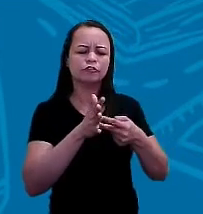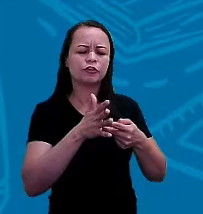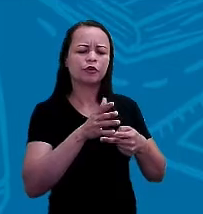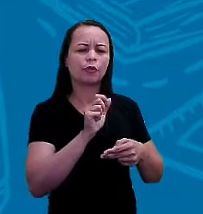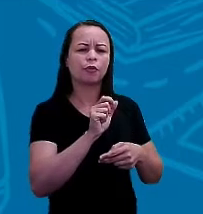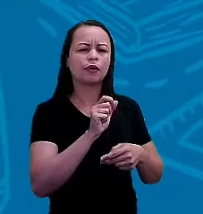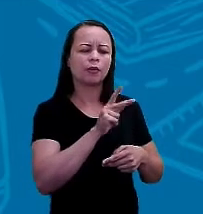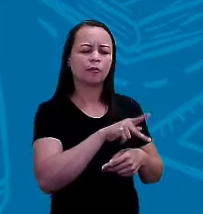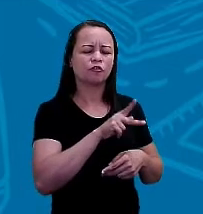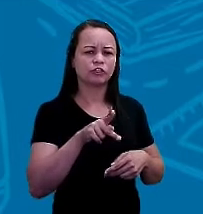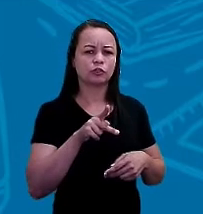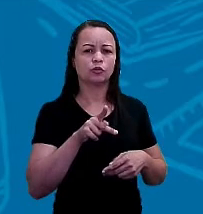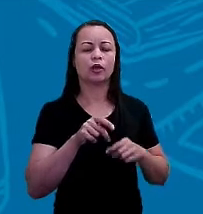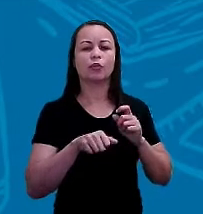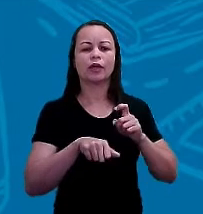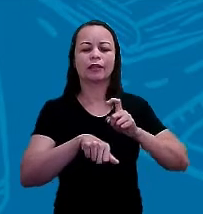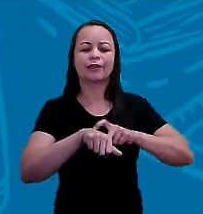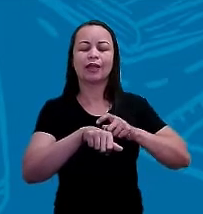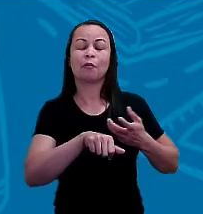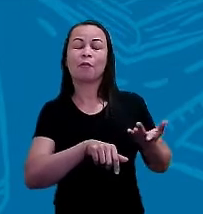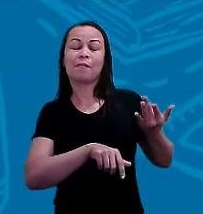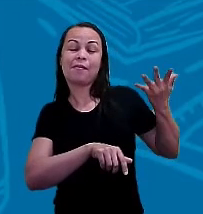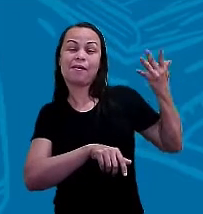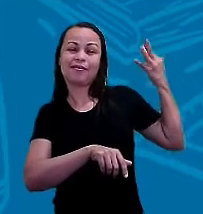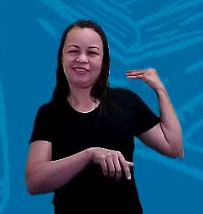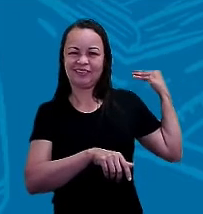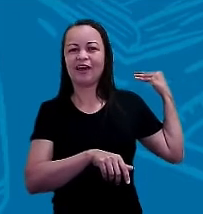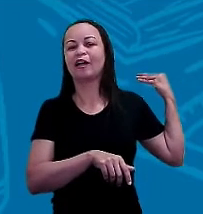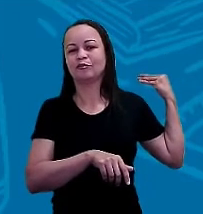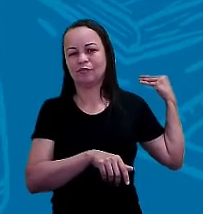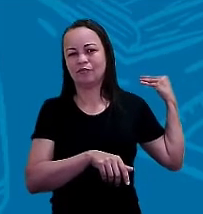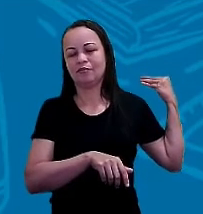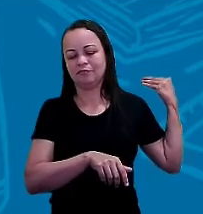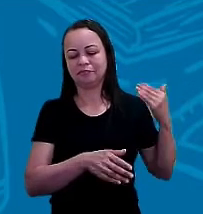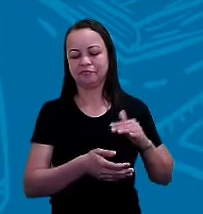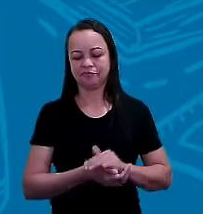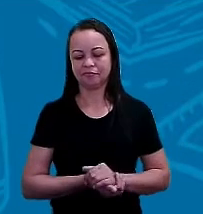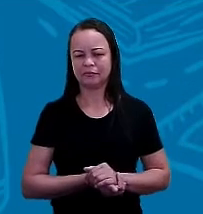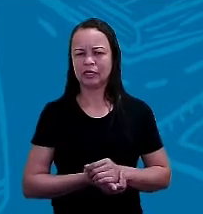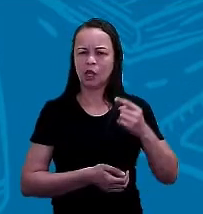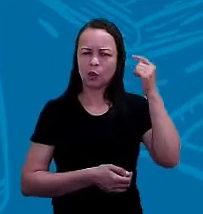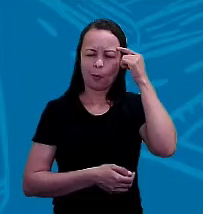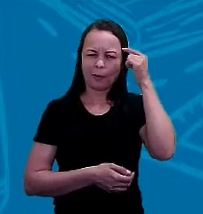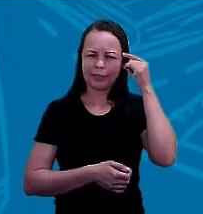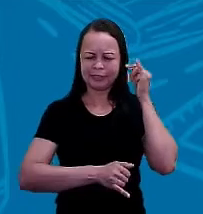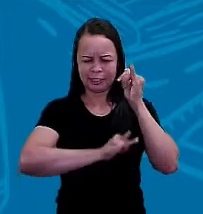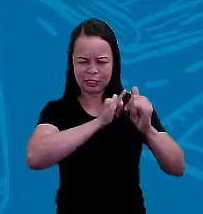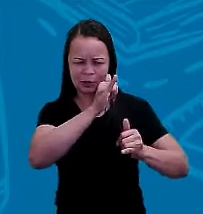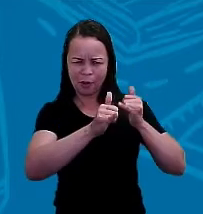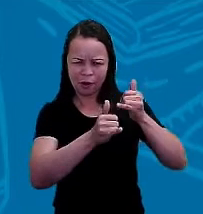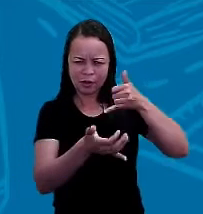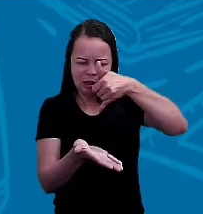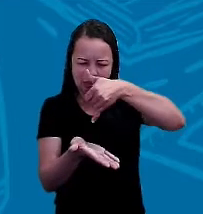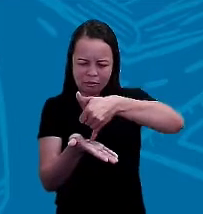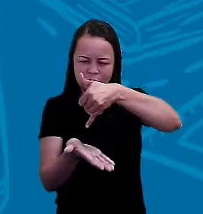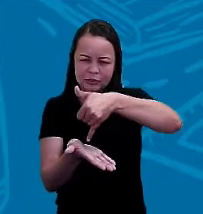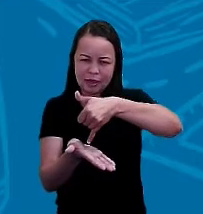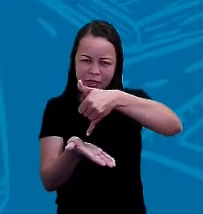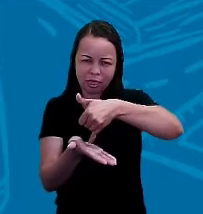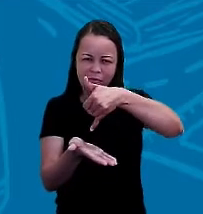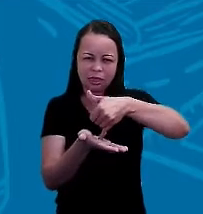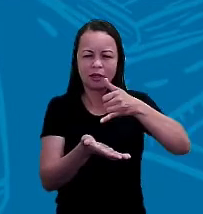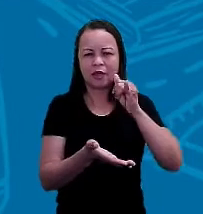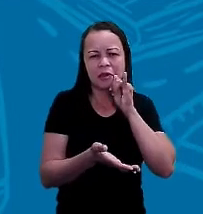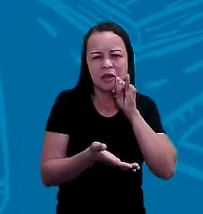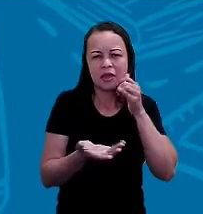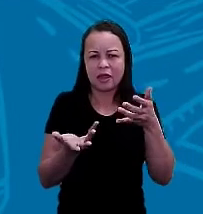são tempos passados, tempos antigos, tá? Não pensem que a lenda do Saci é de hoje, não. É uma